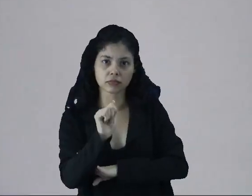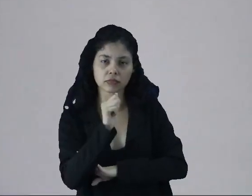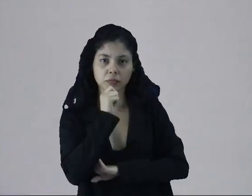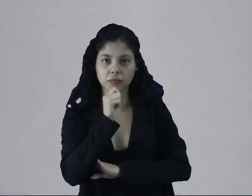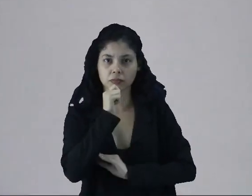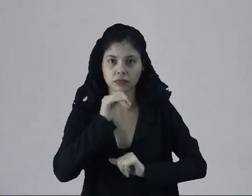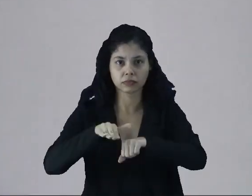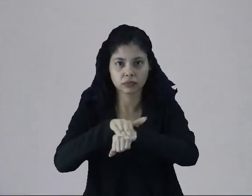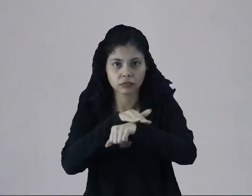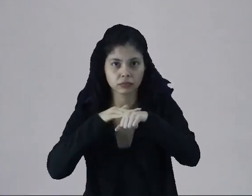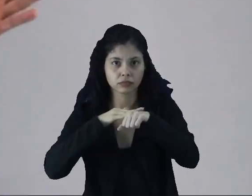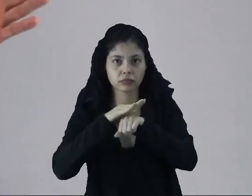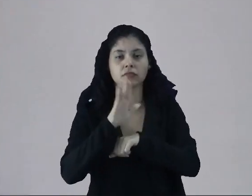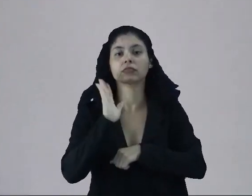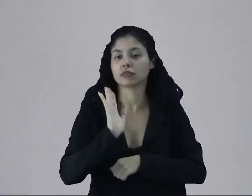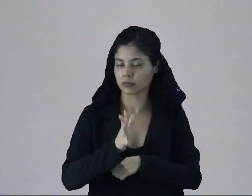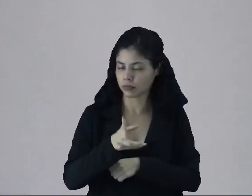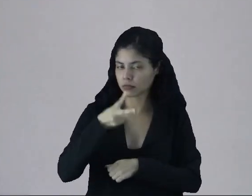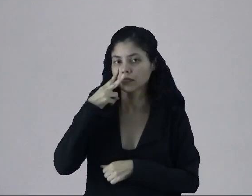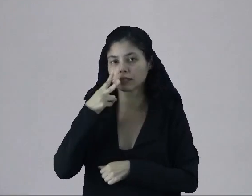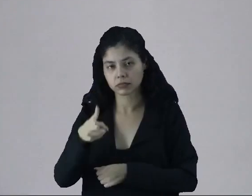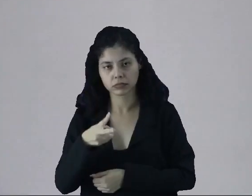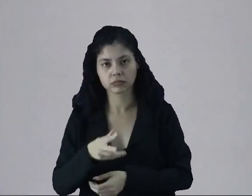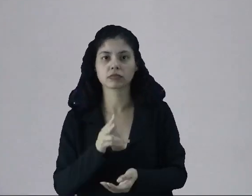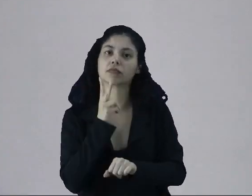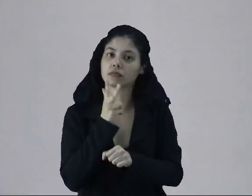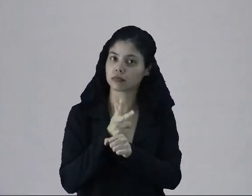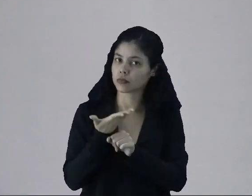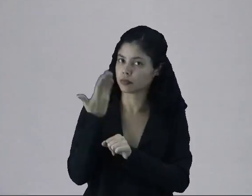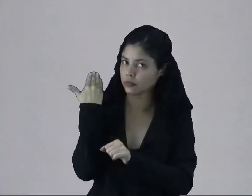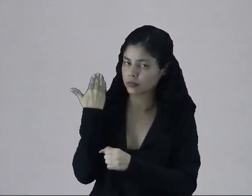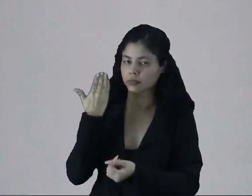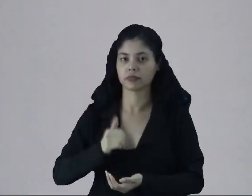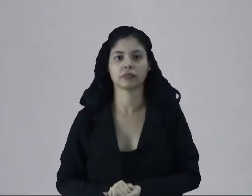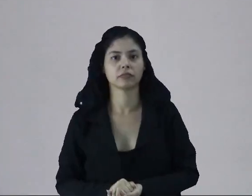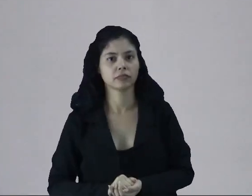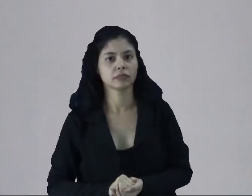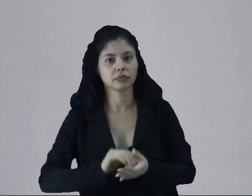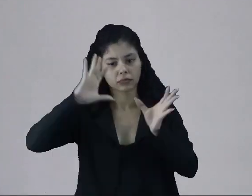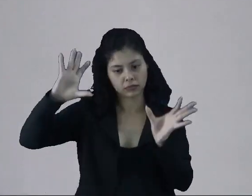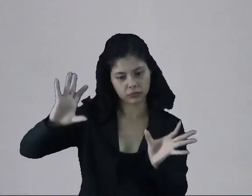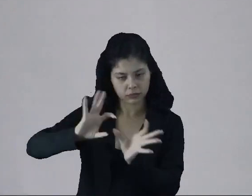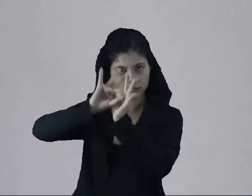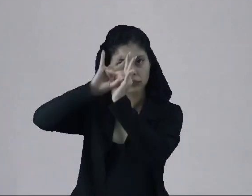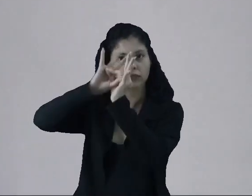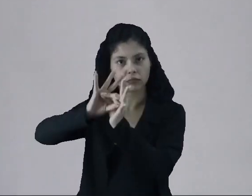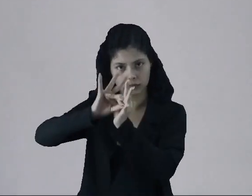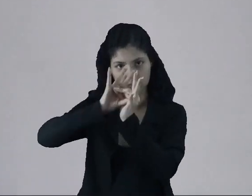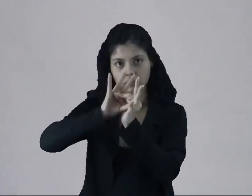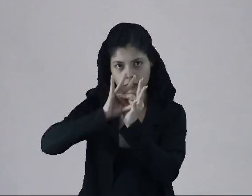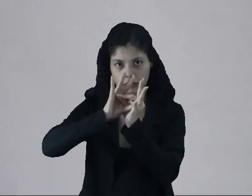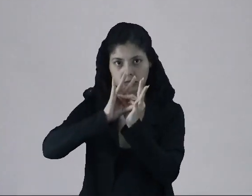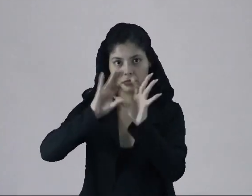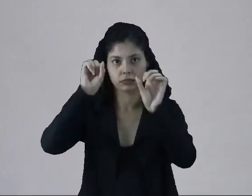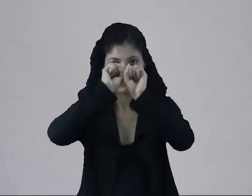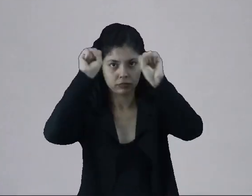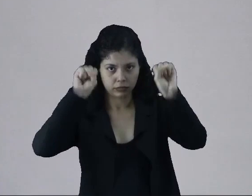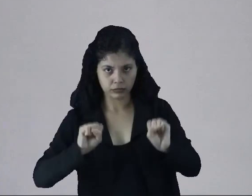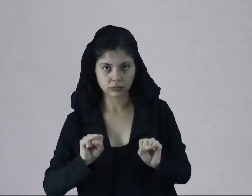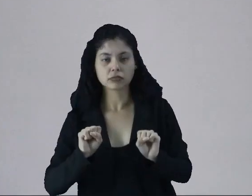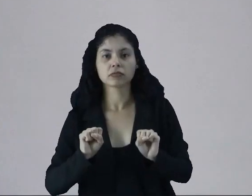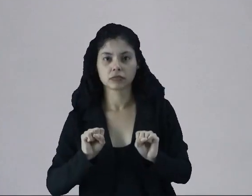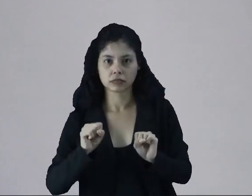tecido epitelial que a gente já viu, está nos nossos vídeos passados aí. A interação entre esses sistemas,